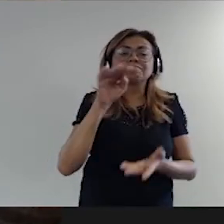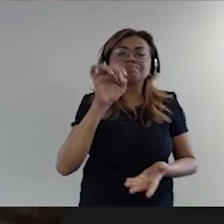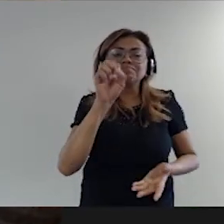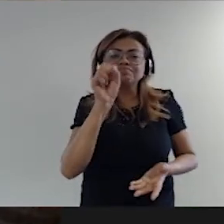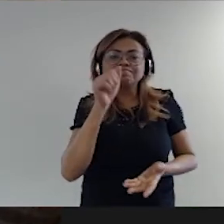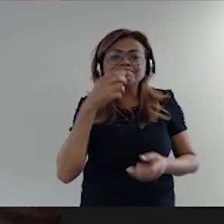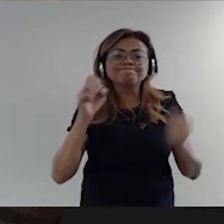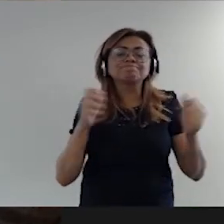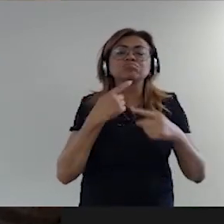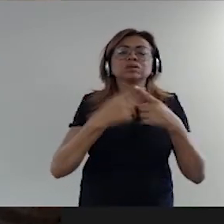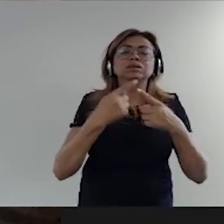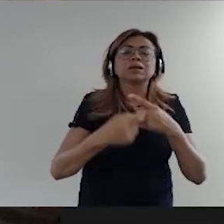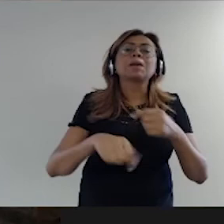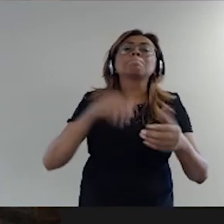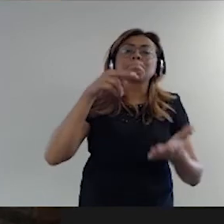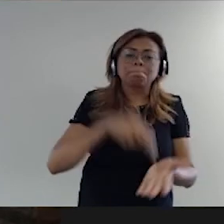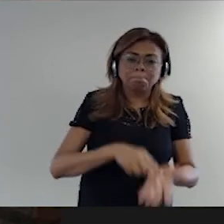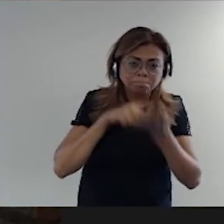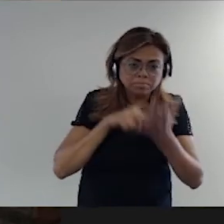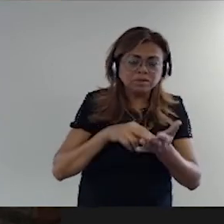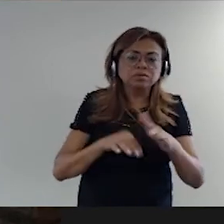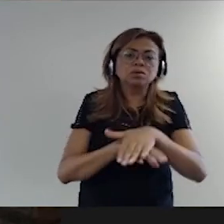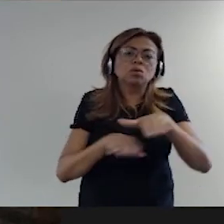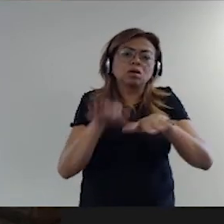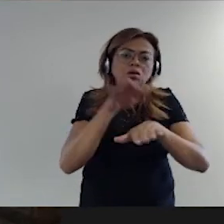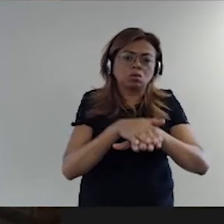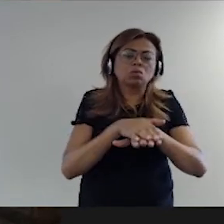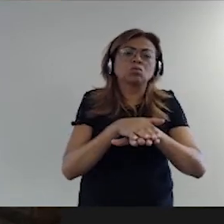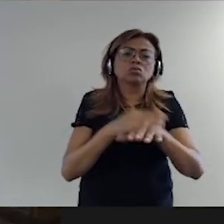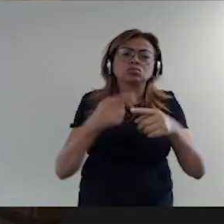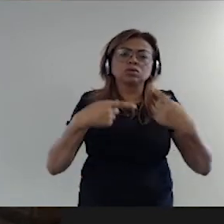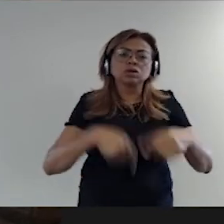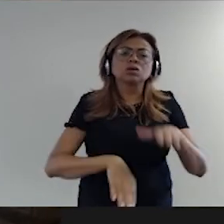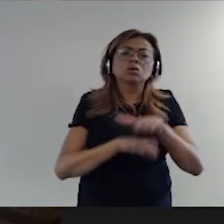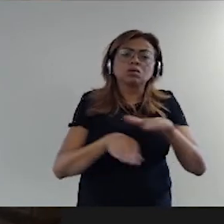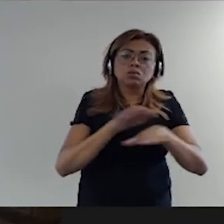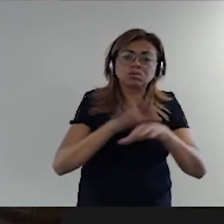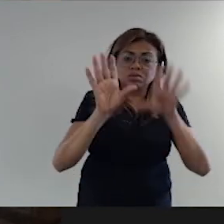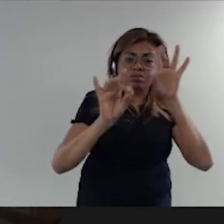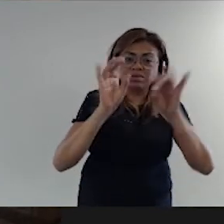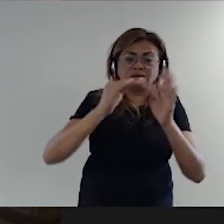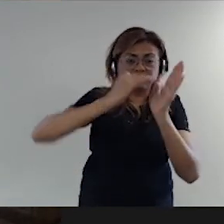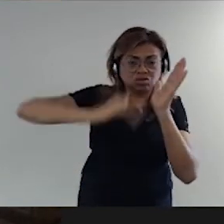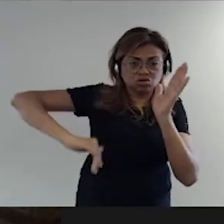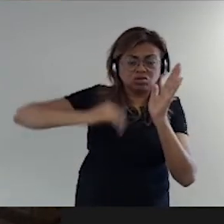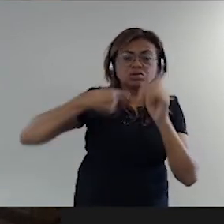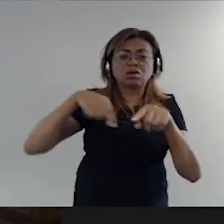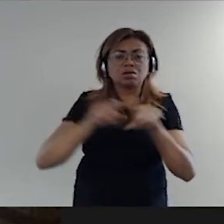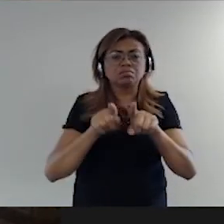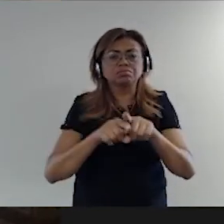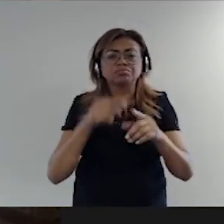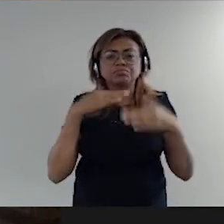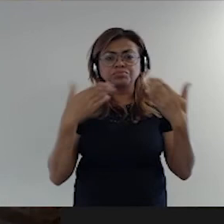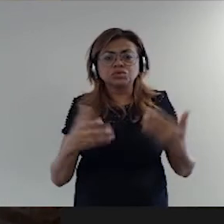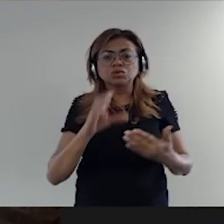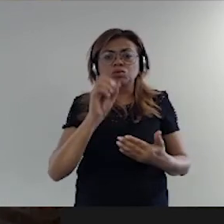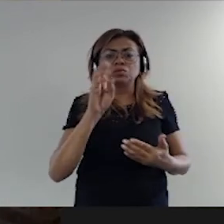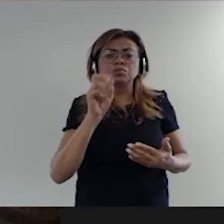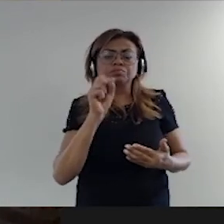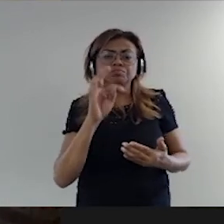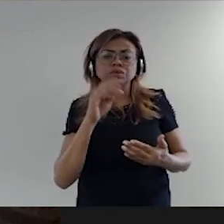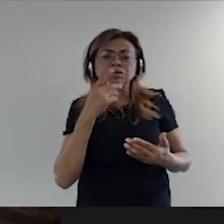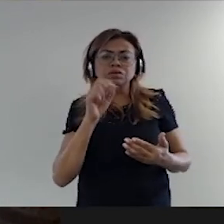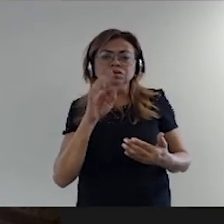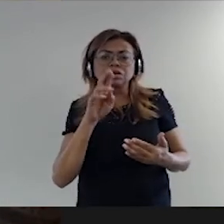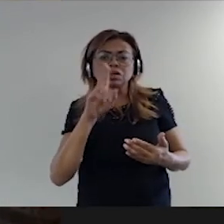manter o recurso especial, o recurso extraordinário, mas retirar do recurso especial e do recurso extraordinário o efeito obstativo e